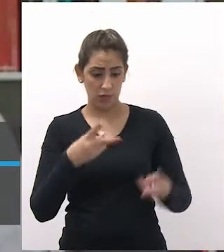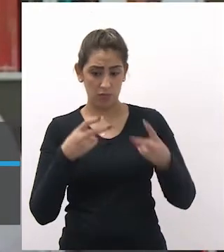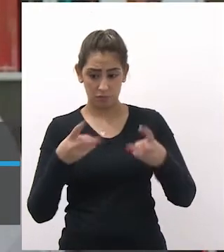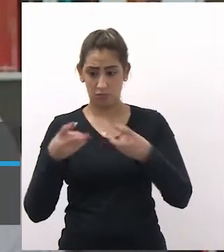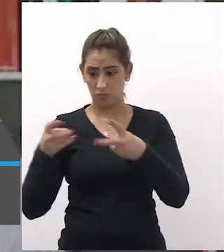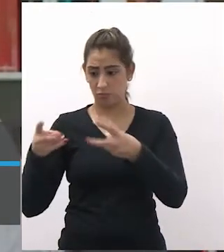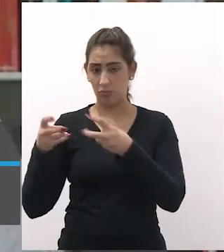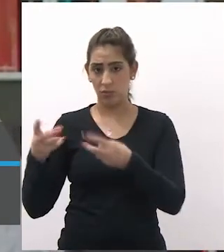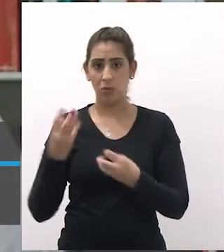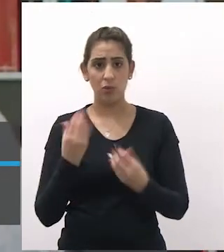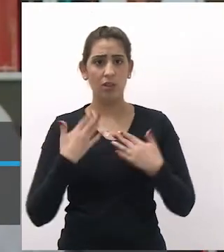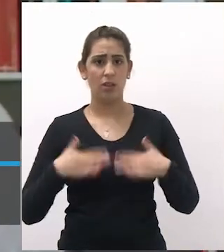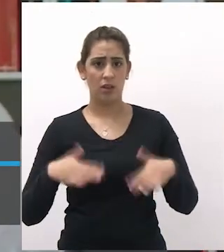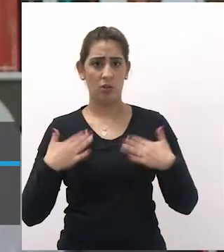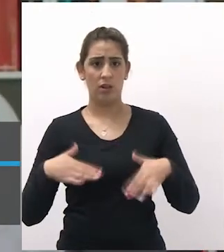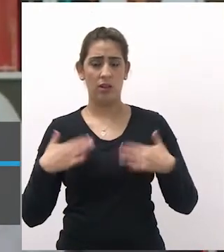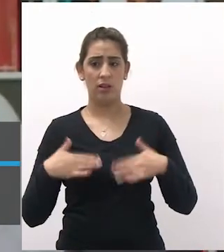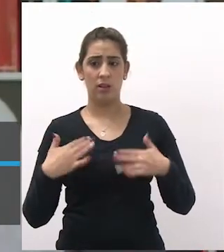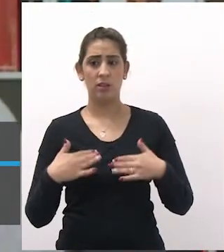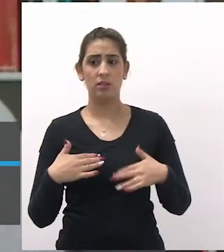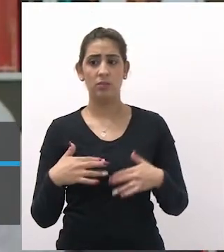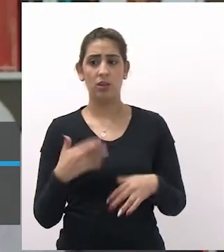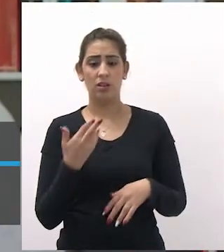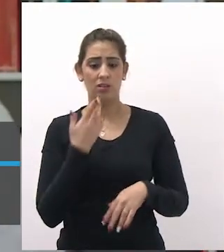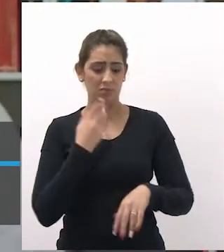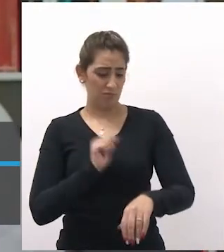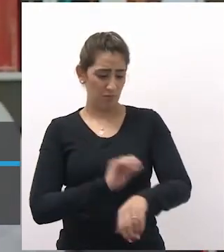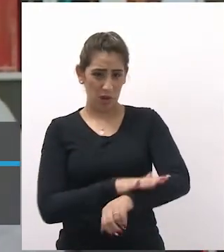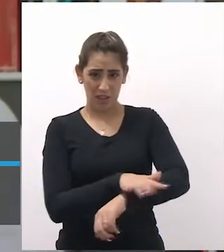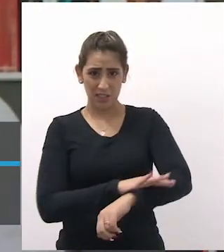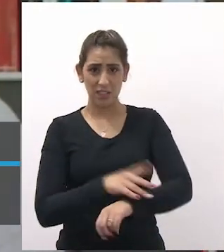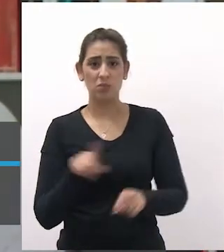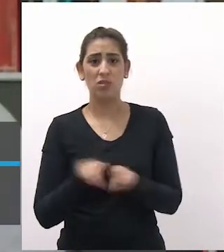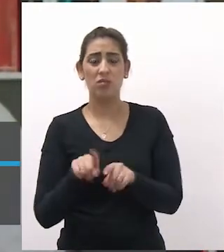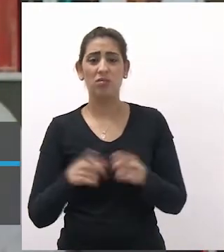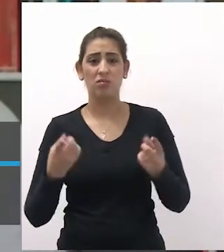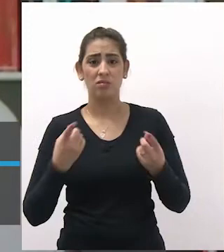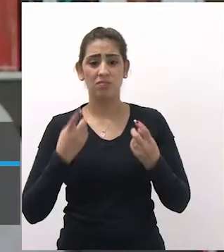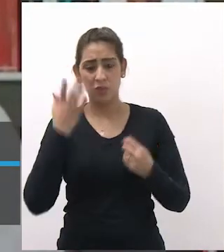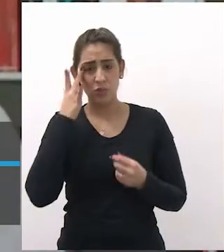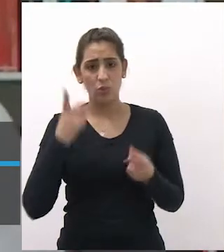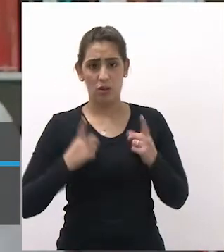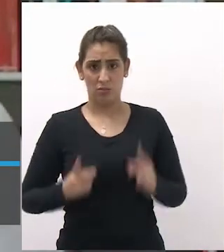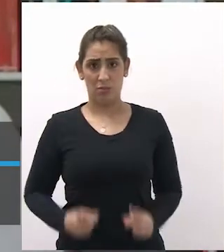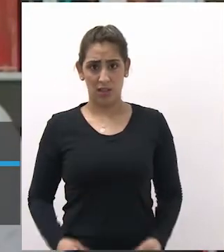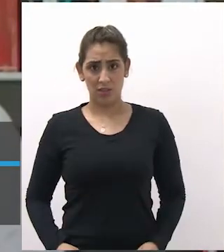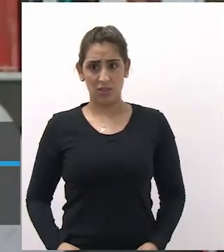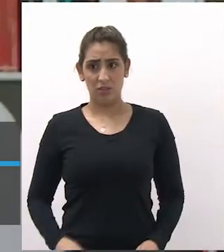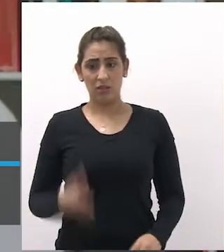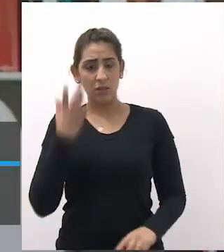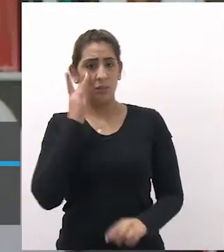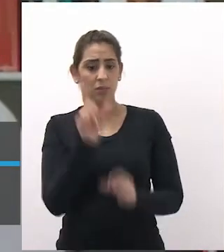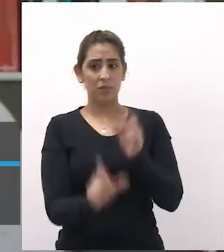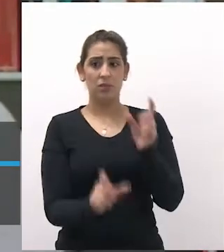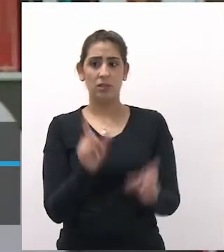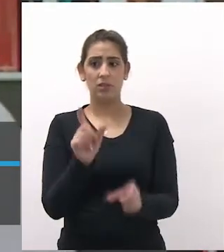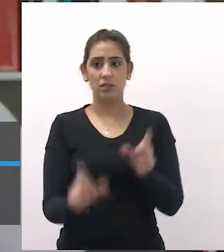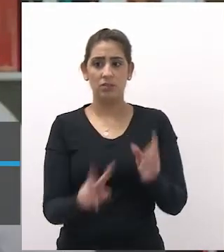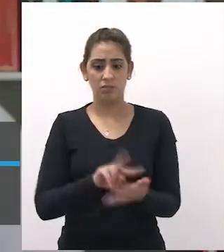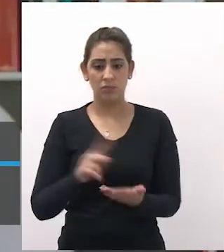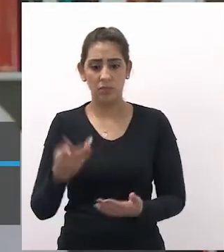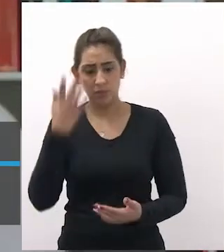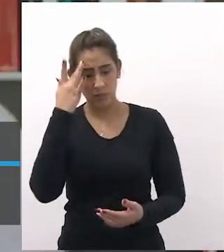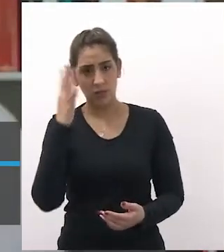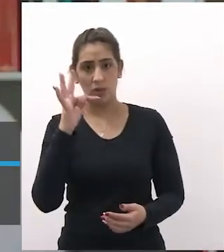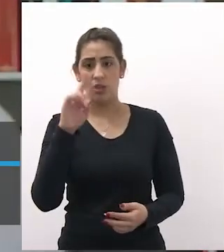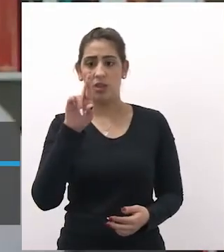muita tranquilidade o racismo, a depreciação dos povos negros, assim como as pessoas trans, as pessoas homo, as